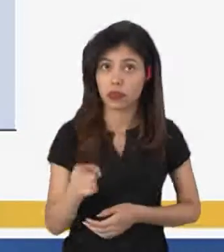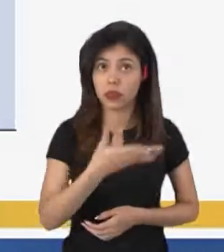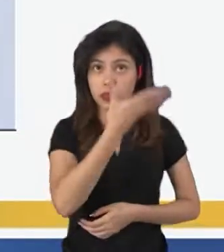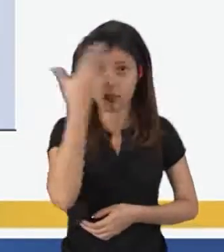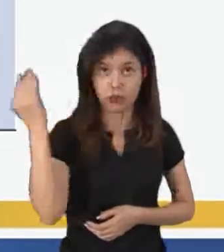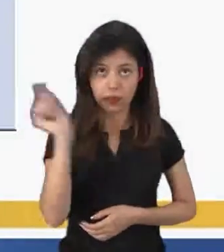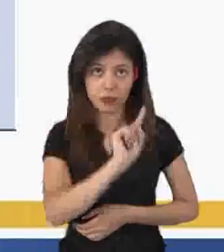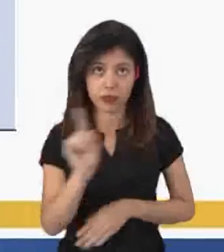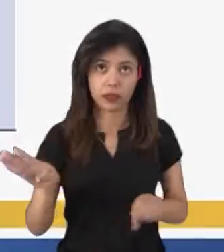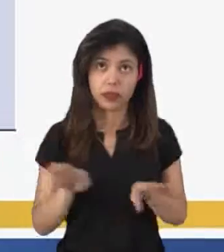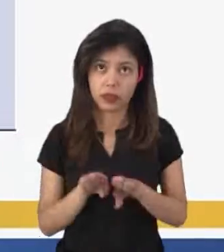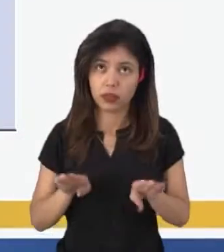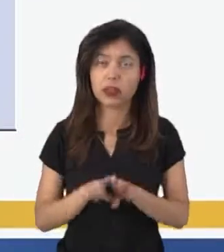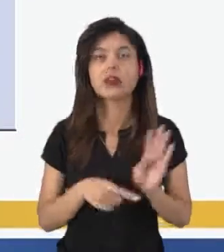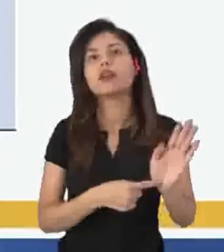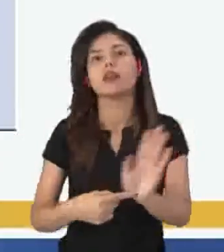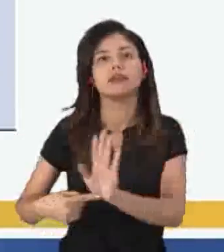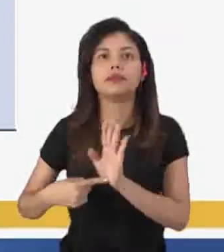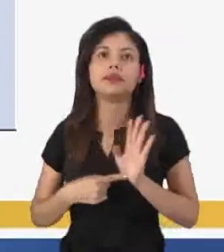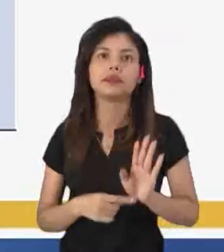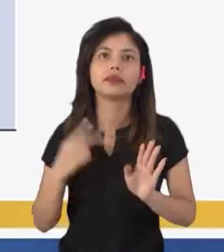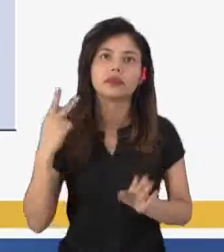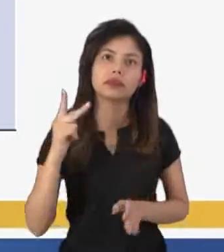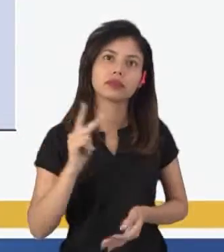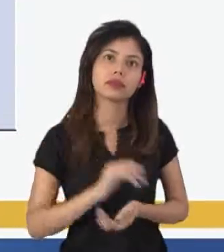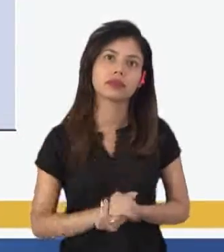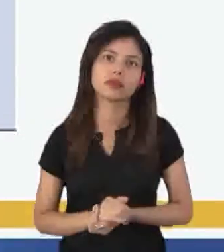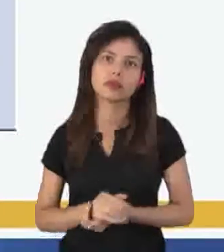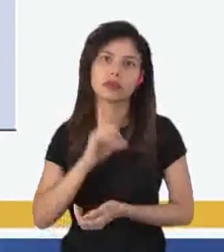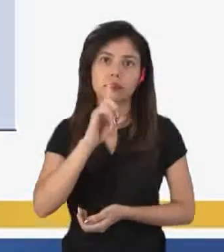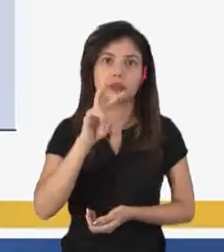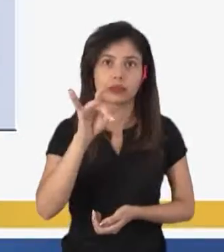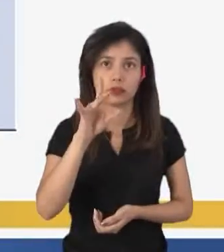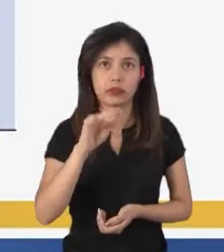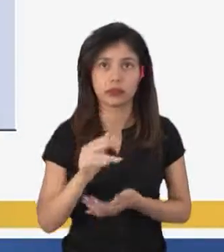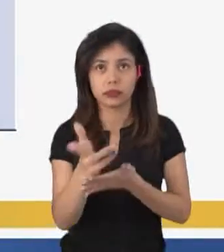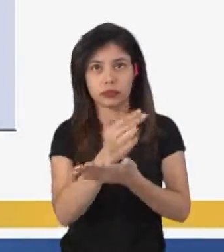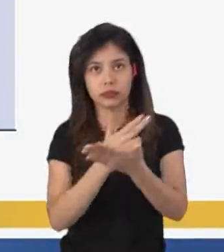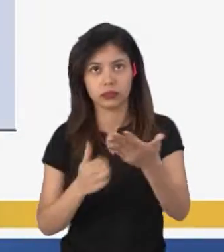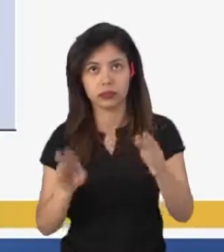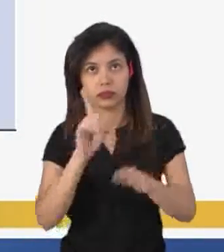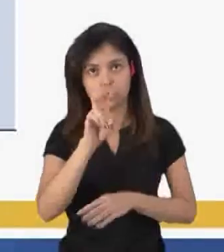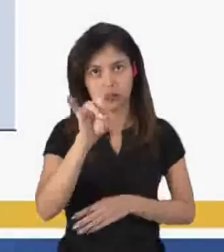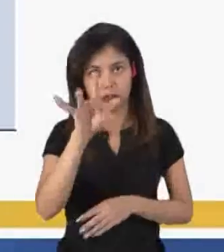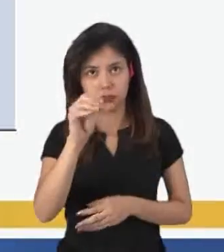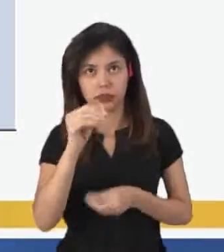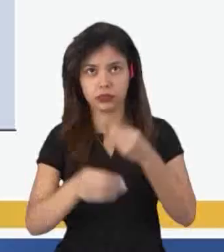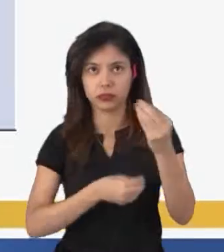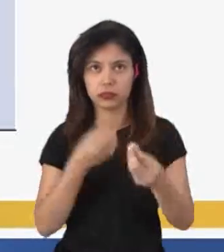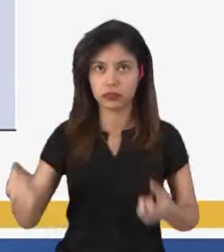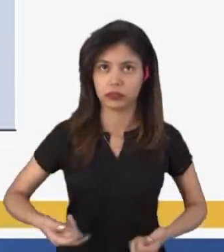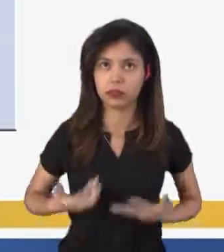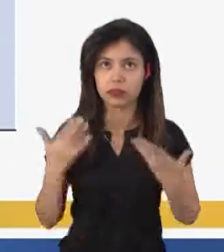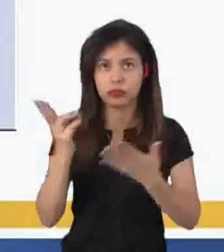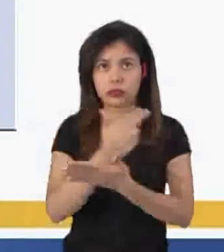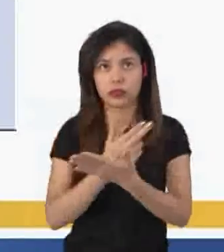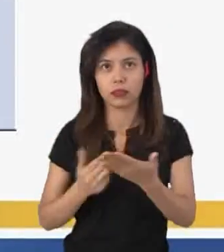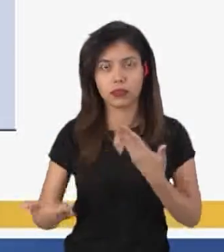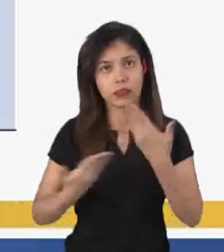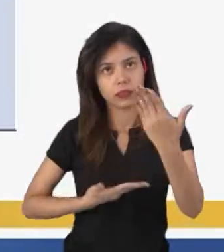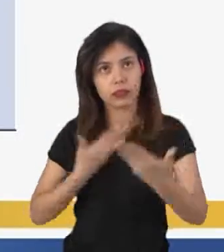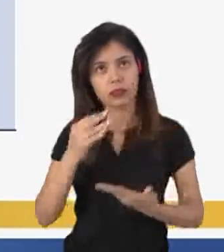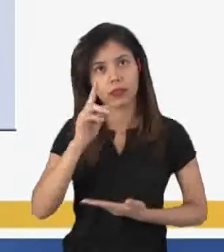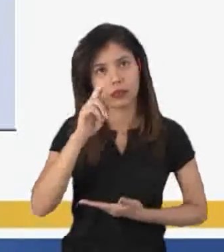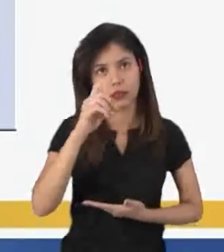ser esquecidas, pois também representam e têm representações artísticas nas suas divindades como manifestações de arte